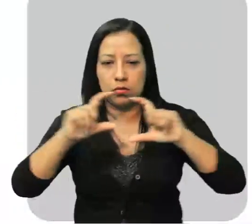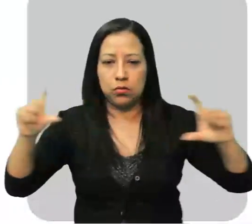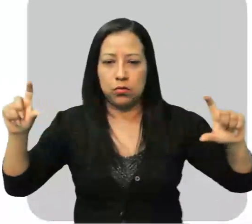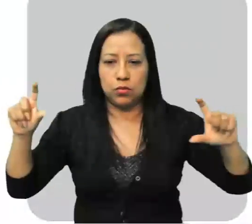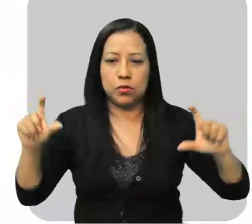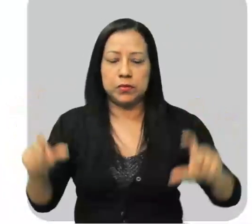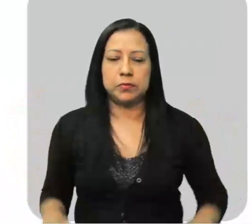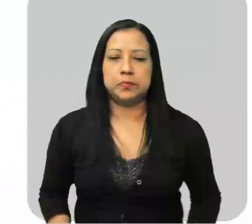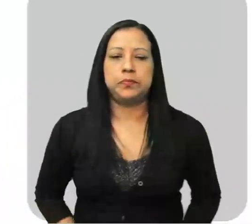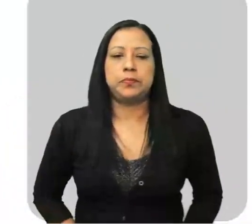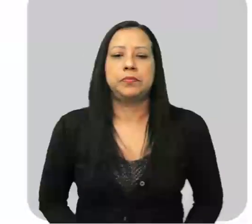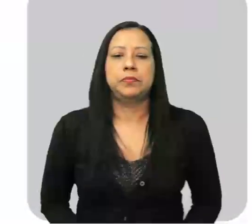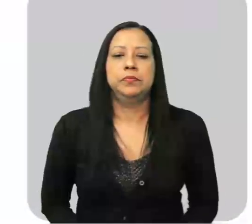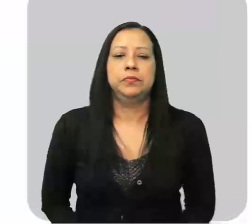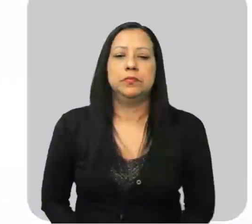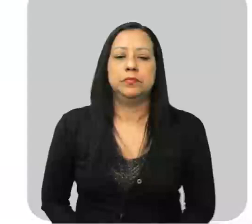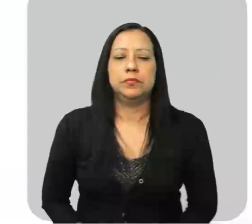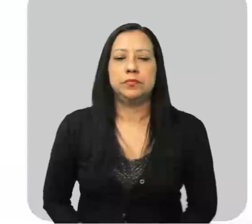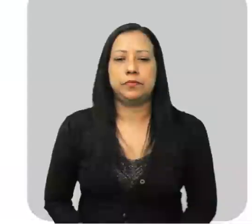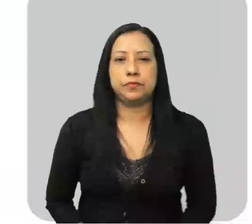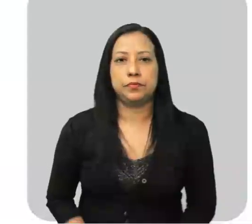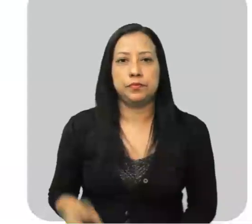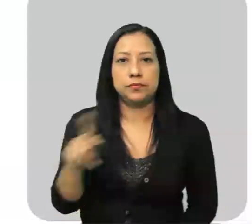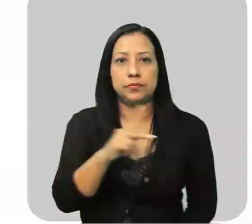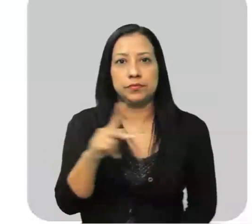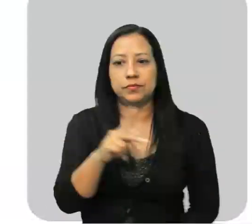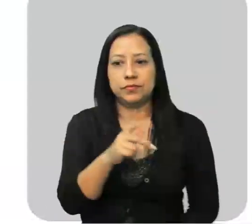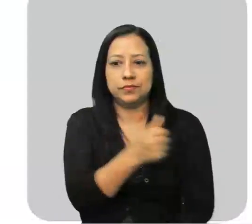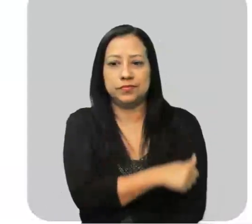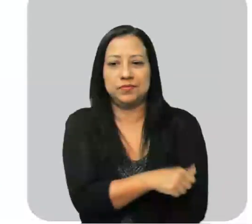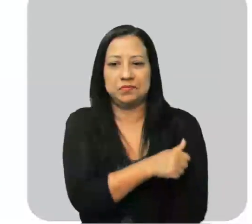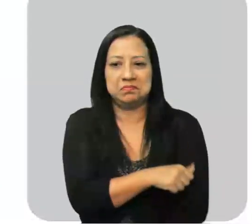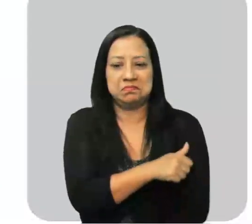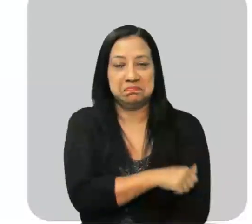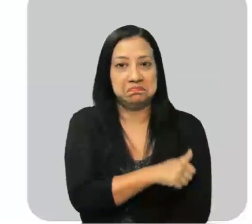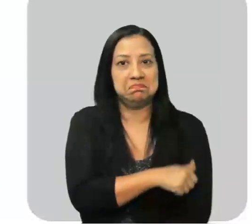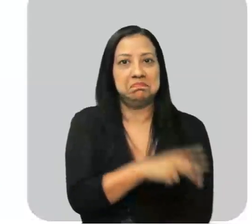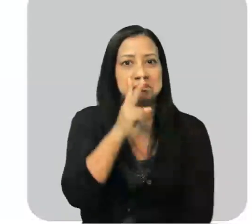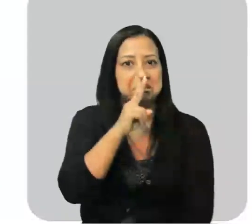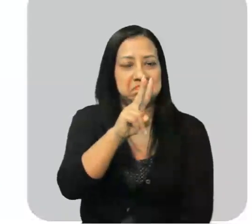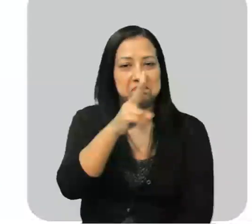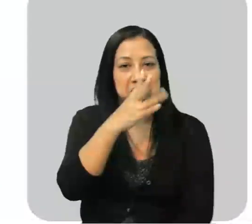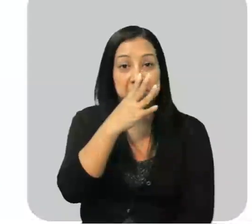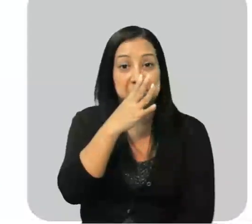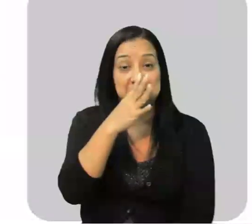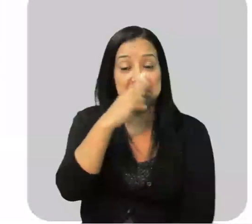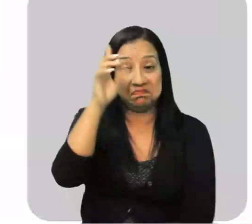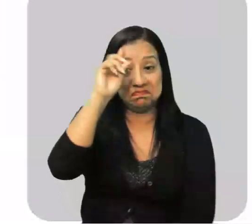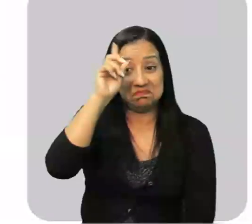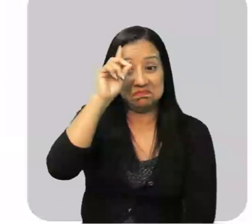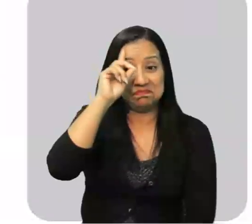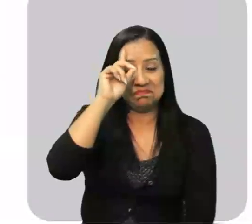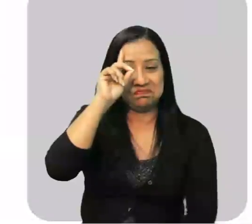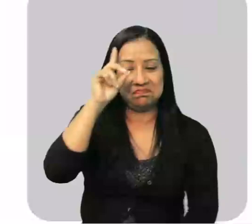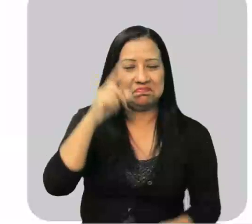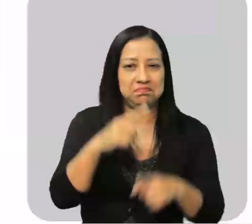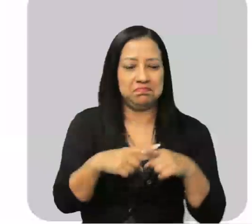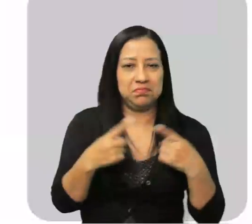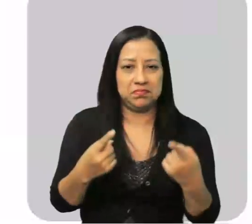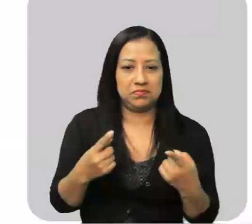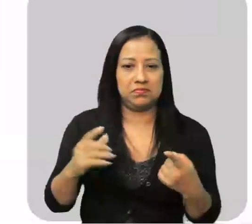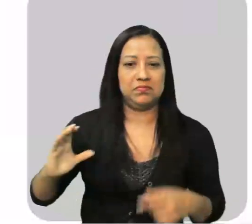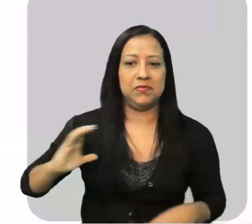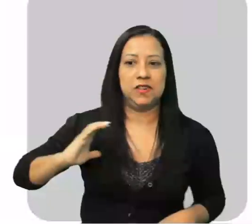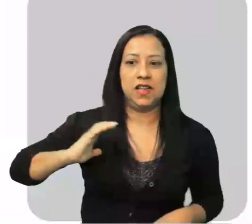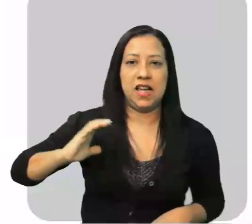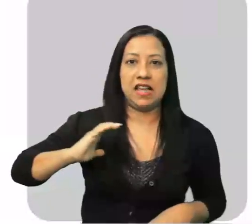por Sergipe, Rio Grande do Norte, Pará, Bahia, Pernambuco, Roraima, Rio de Janeiro. Professor, Rio de Janeiro a gente ouve falar todo dia,